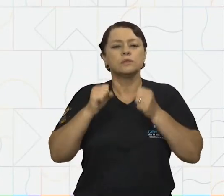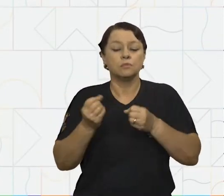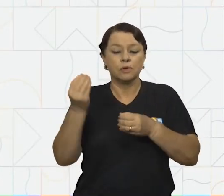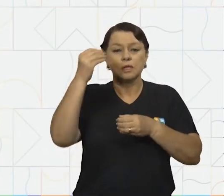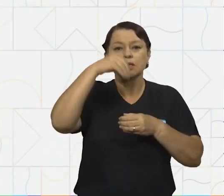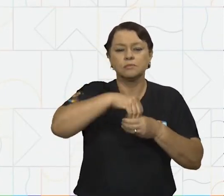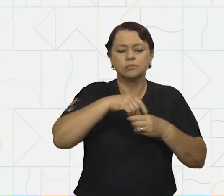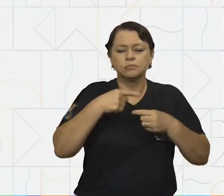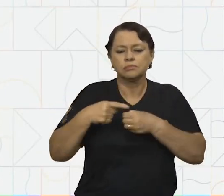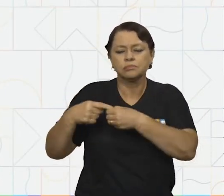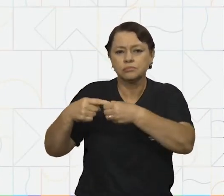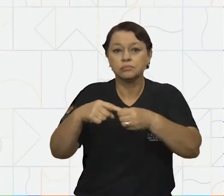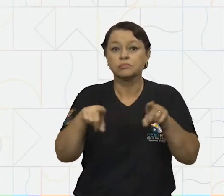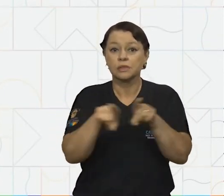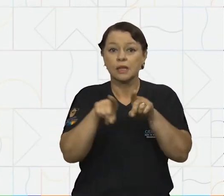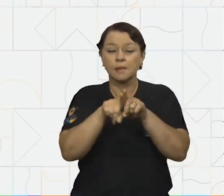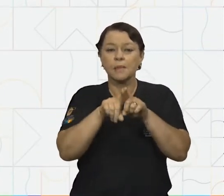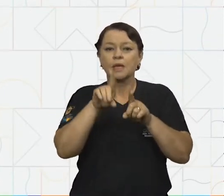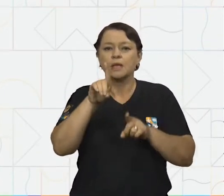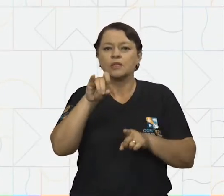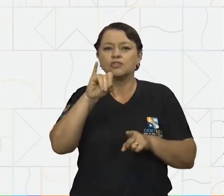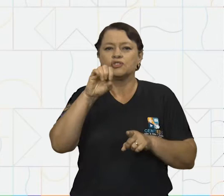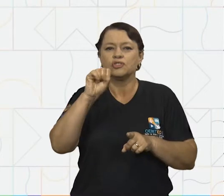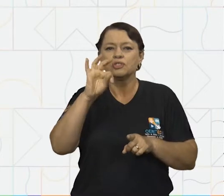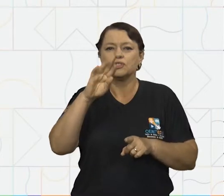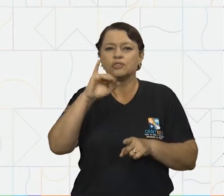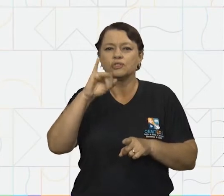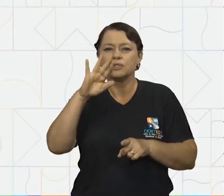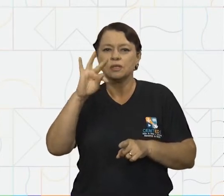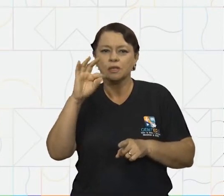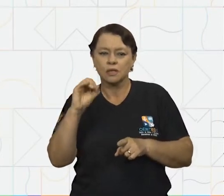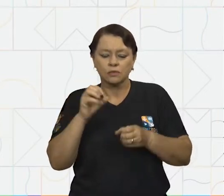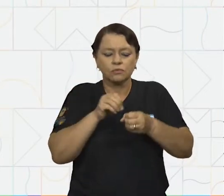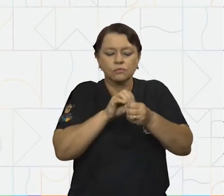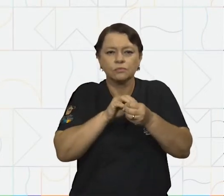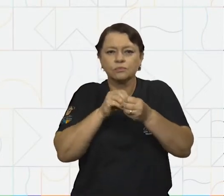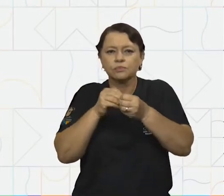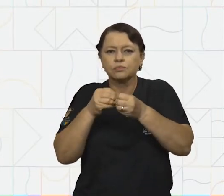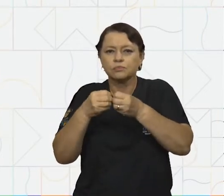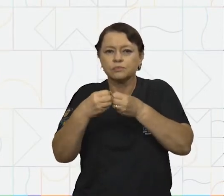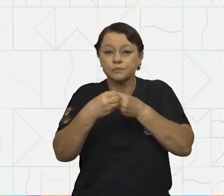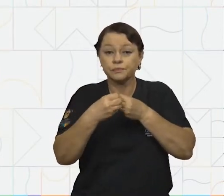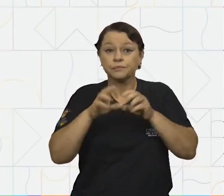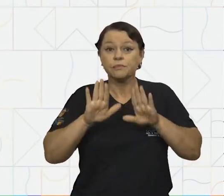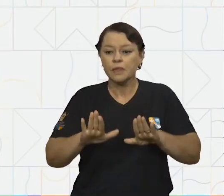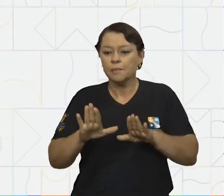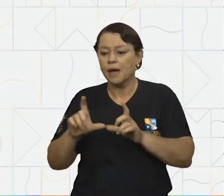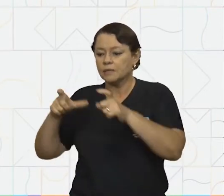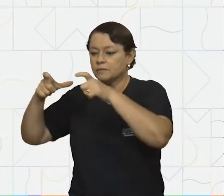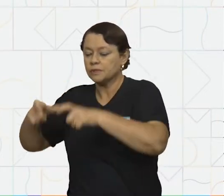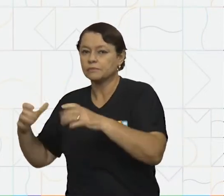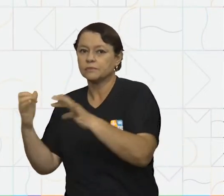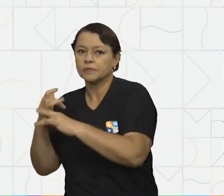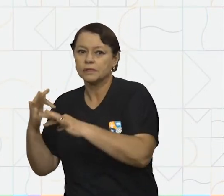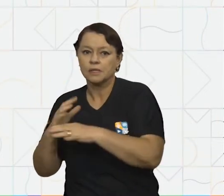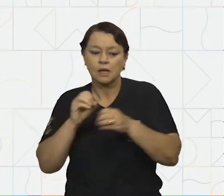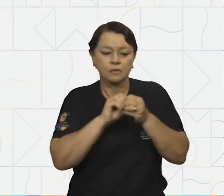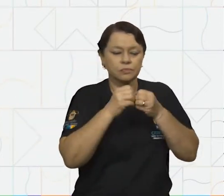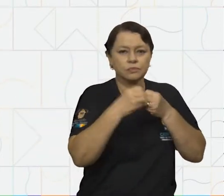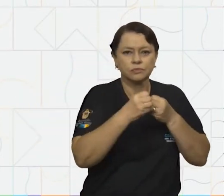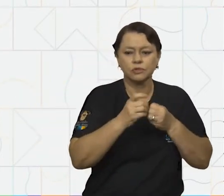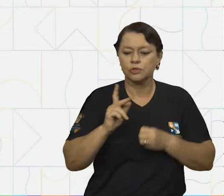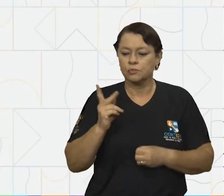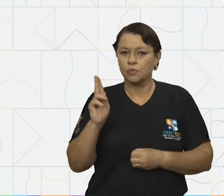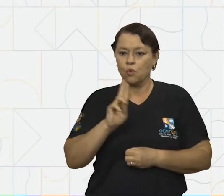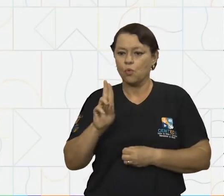também chamadas de distritos, de forma que o nome do município será o mesmo do da cidade principal ou do distrito-sede.